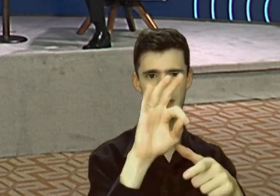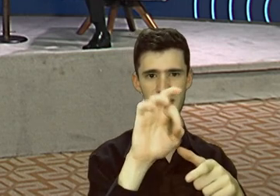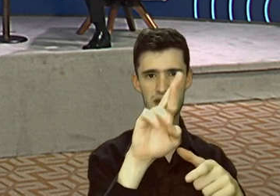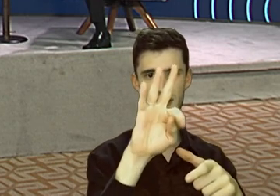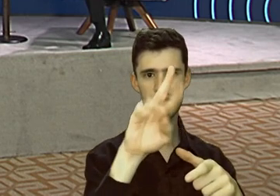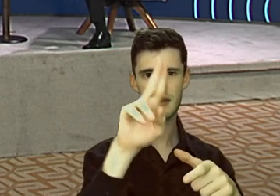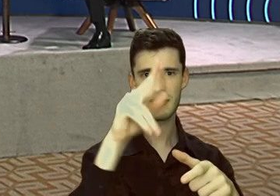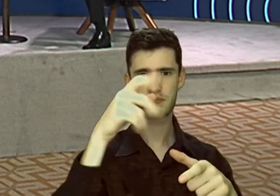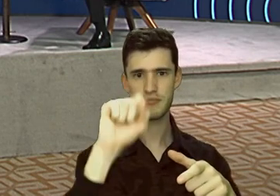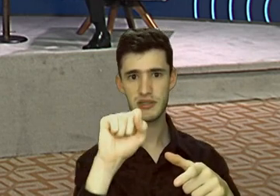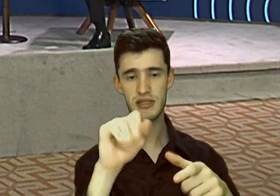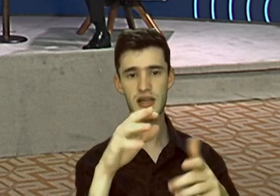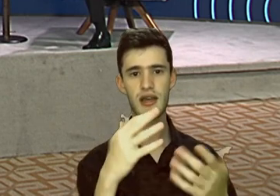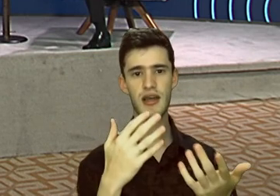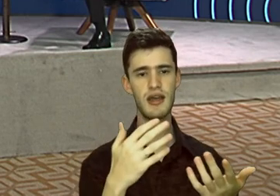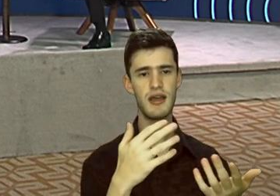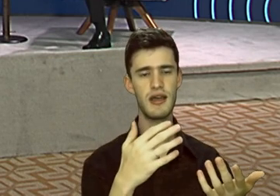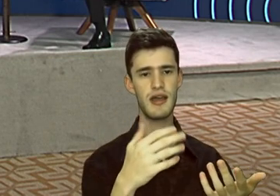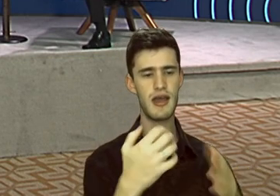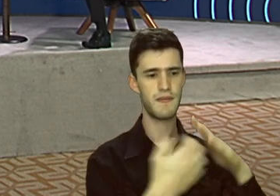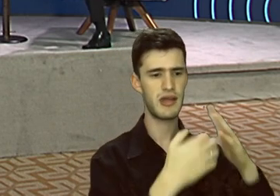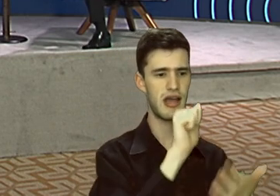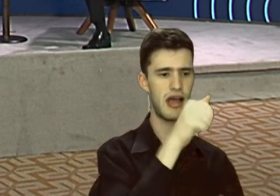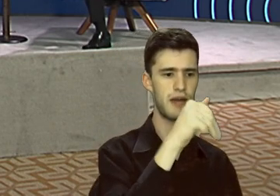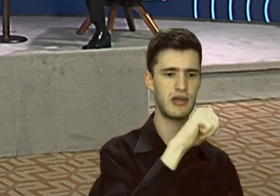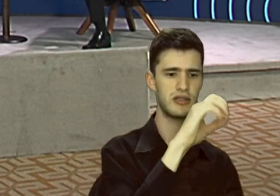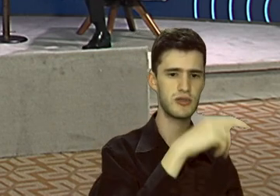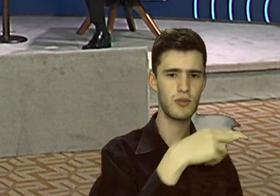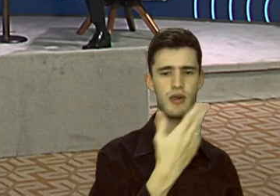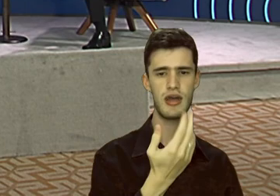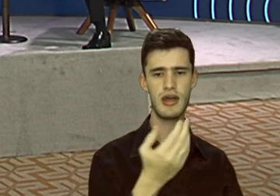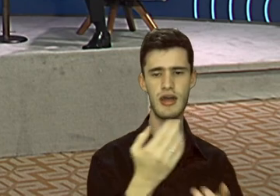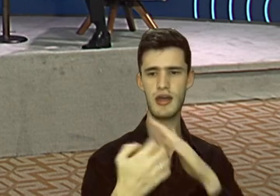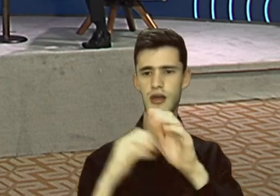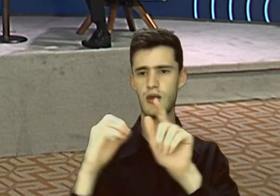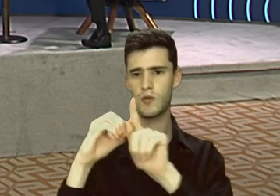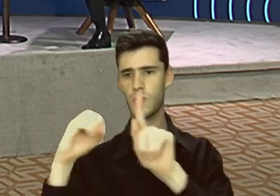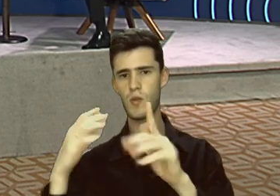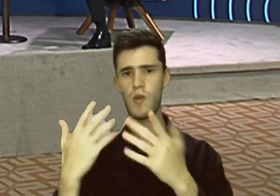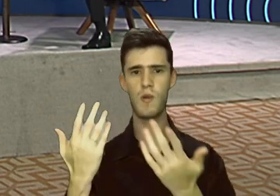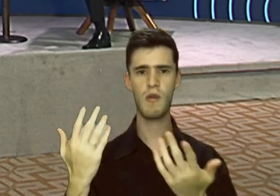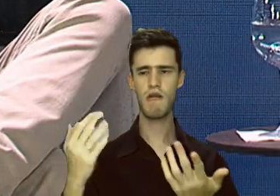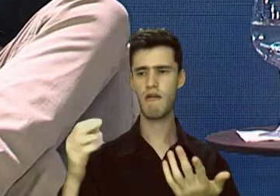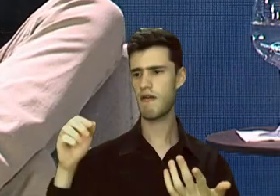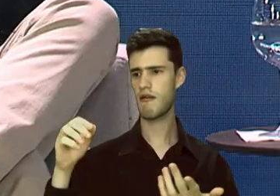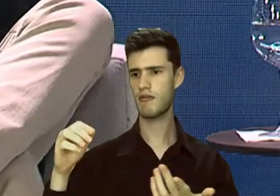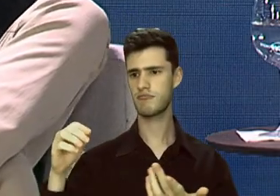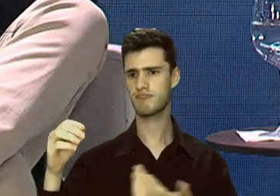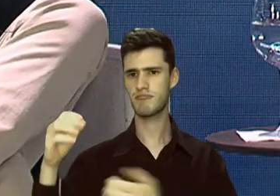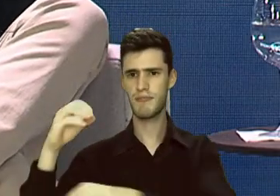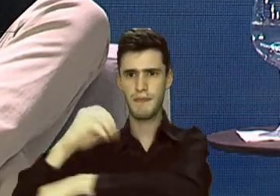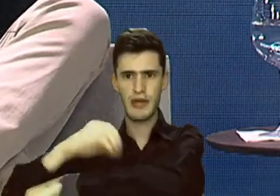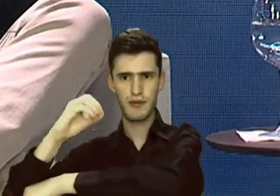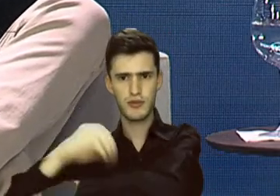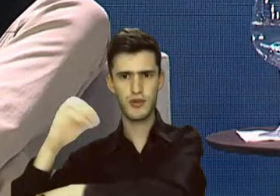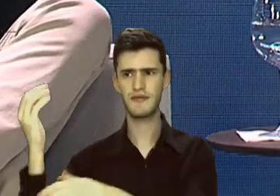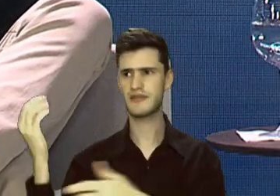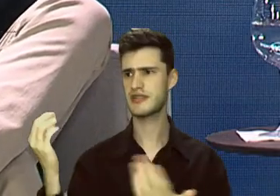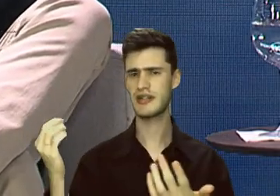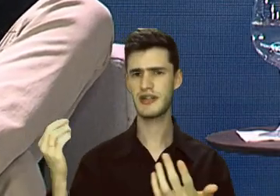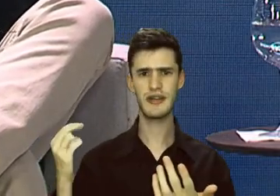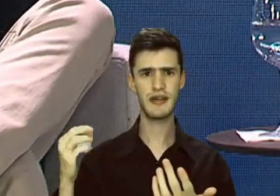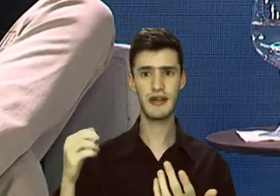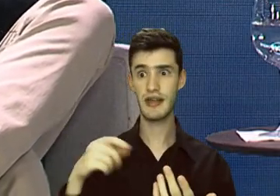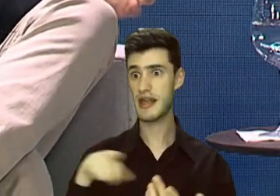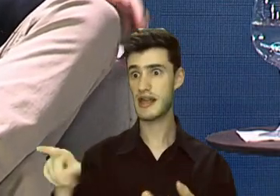Amazon Google Microsoft era uma coisa assim impensável em dólar vamos gastar vamos investir